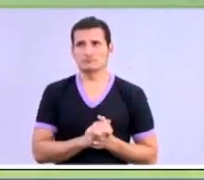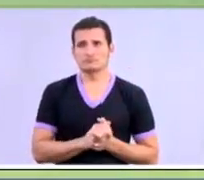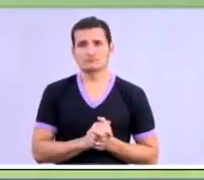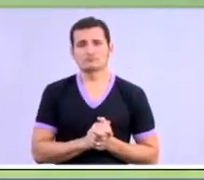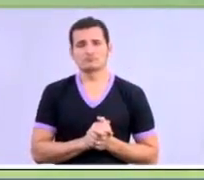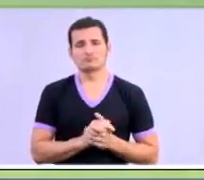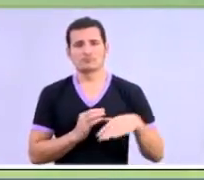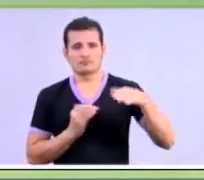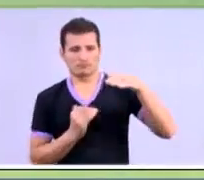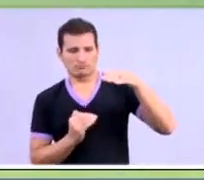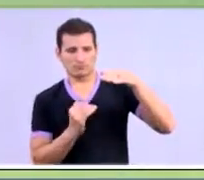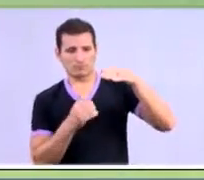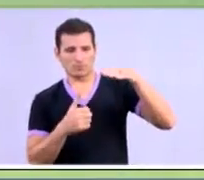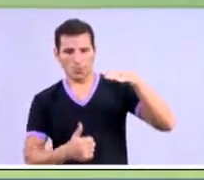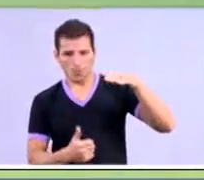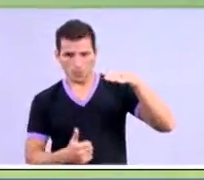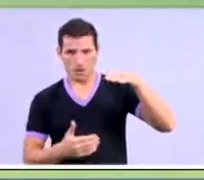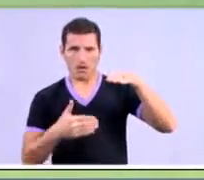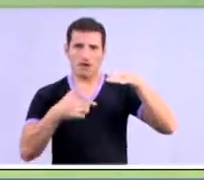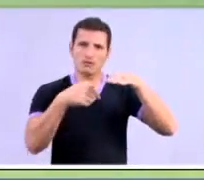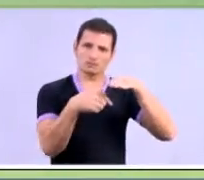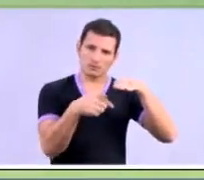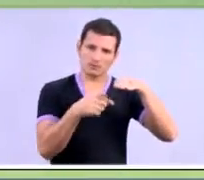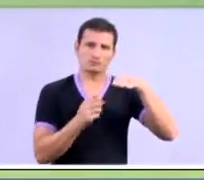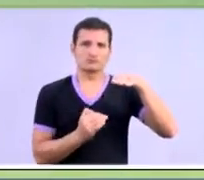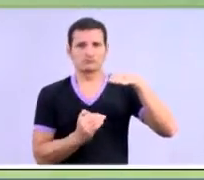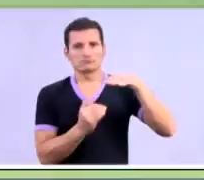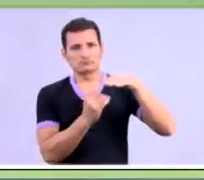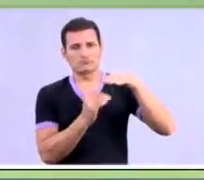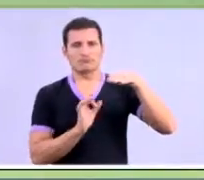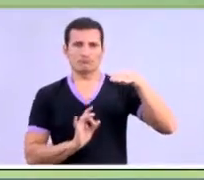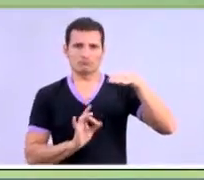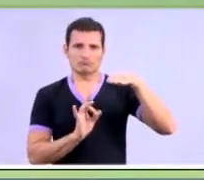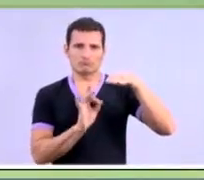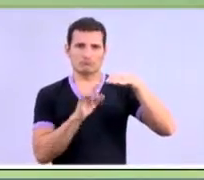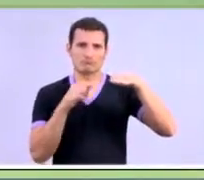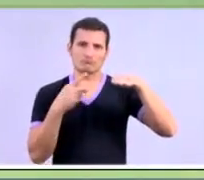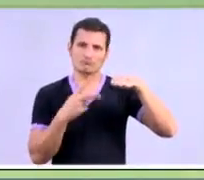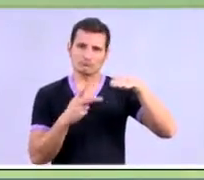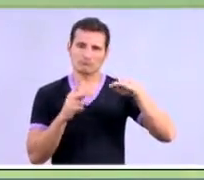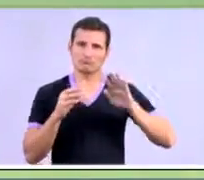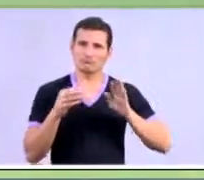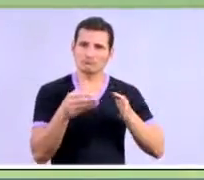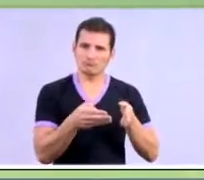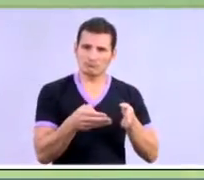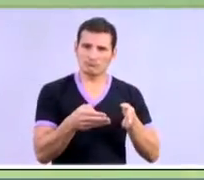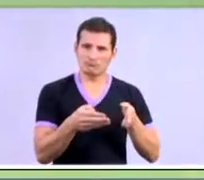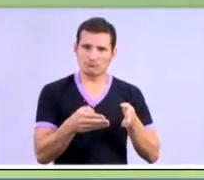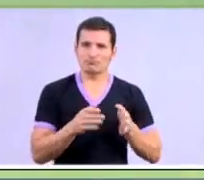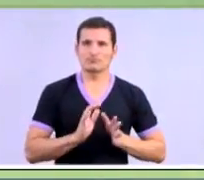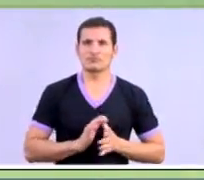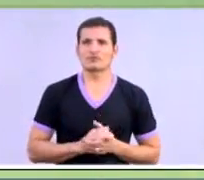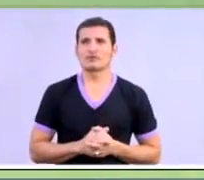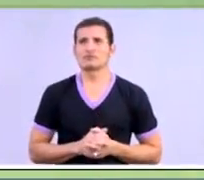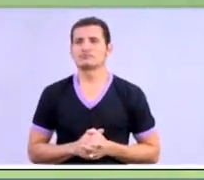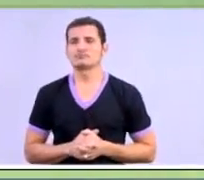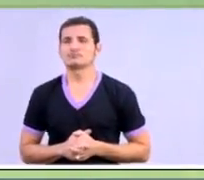a 7 do modelo OSI, mas é claro que cada uma tem a sua especialidade, as suas